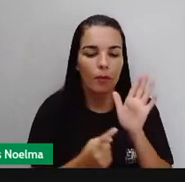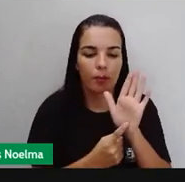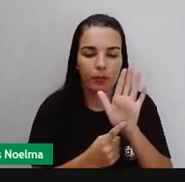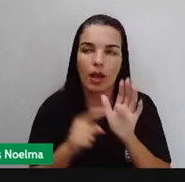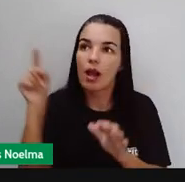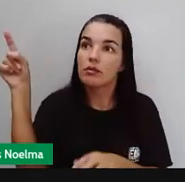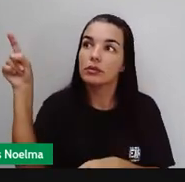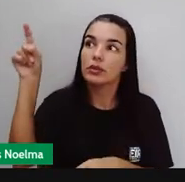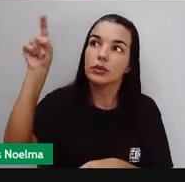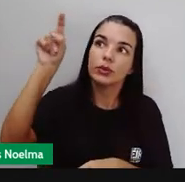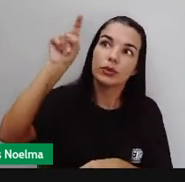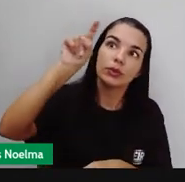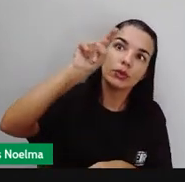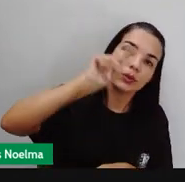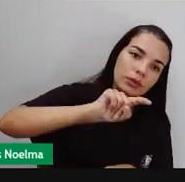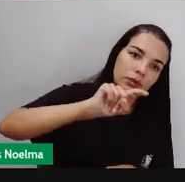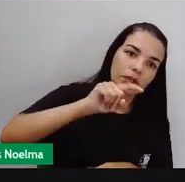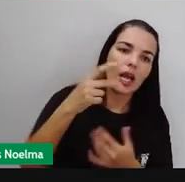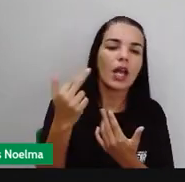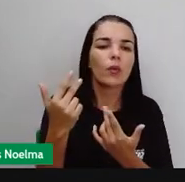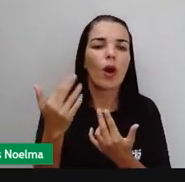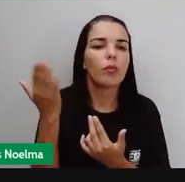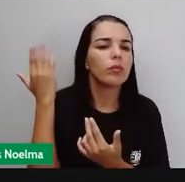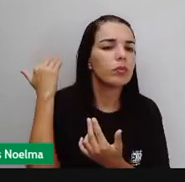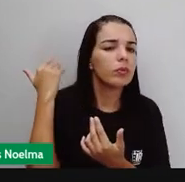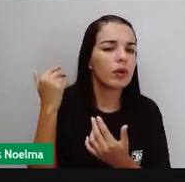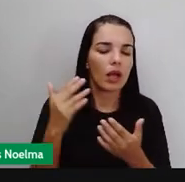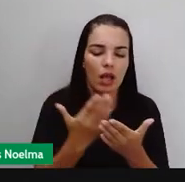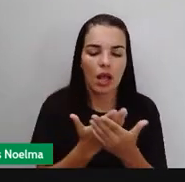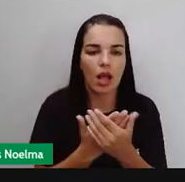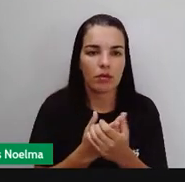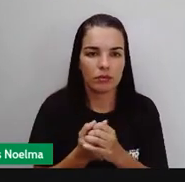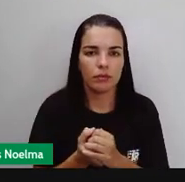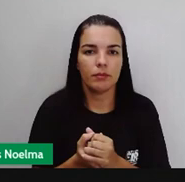setinha igual a Pro mostrou para vocês nos outros mapas, né?